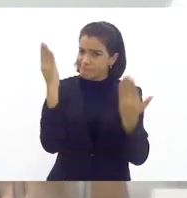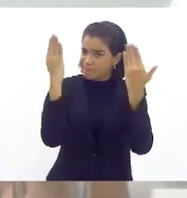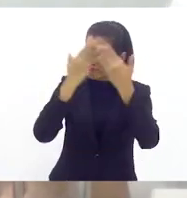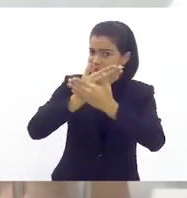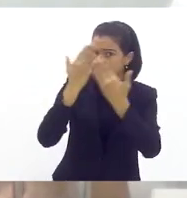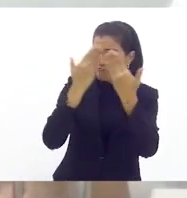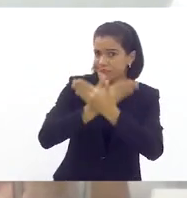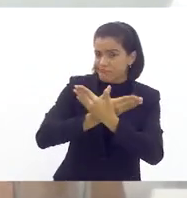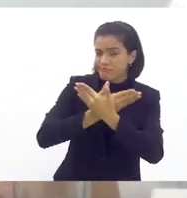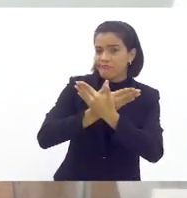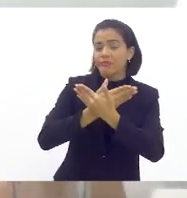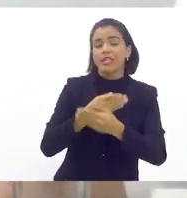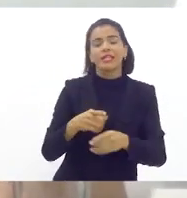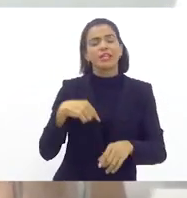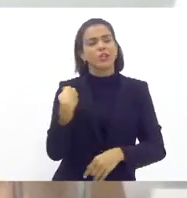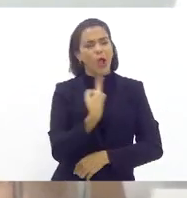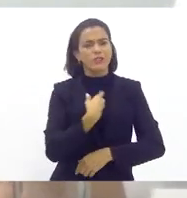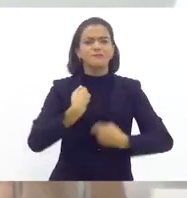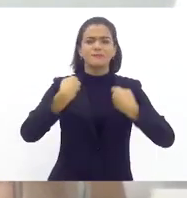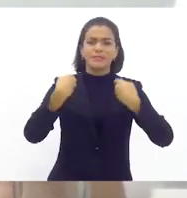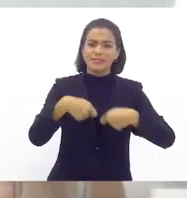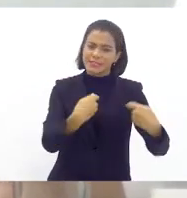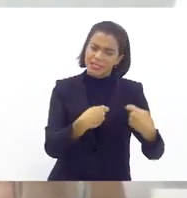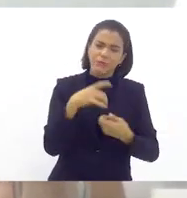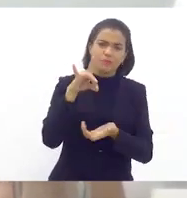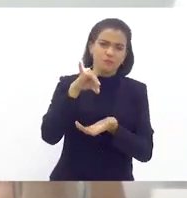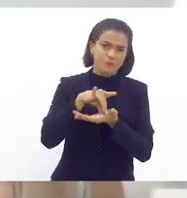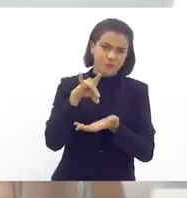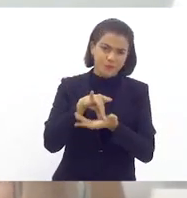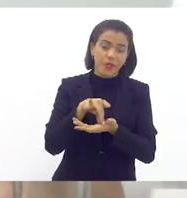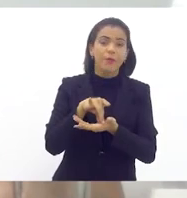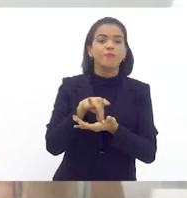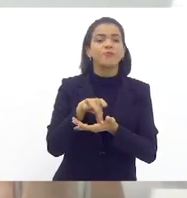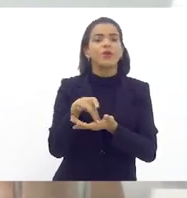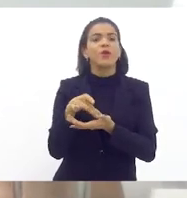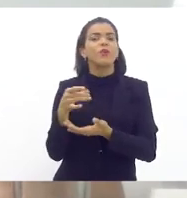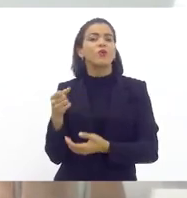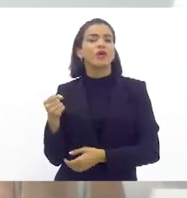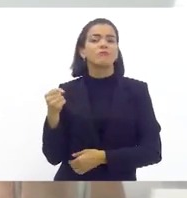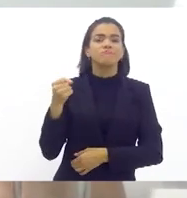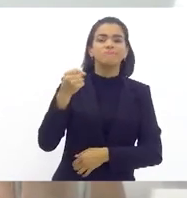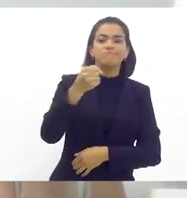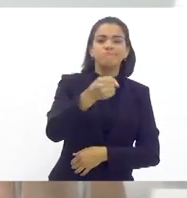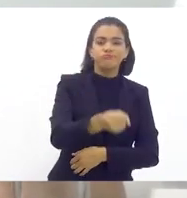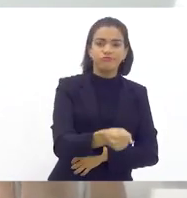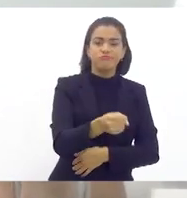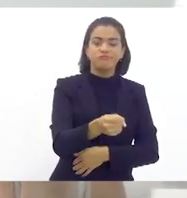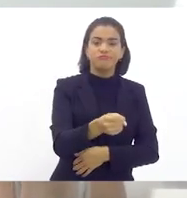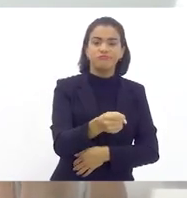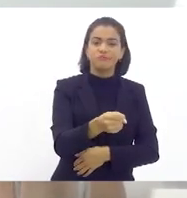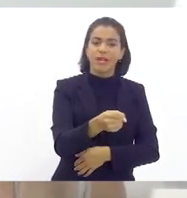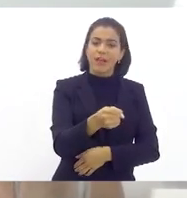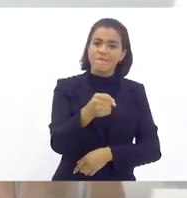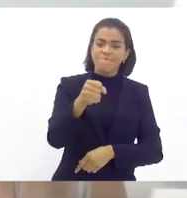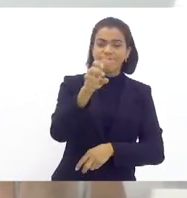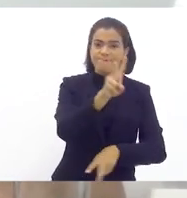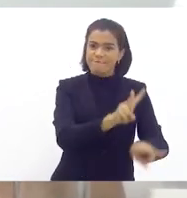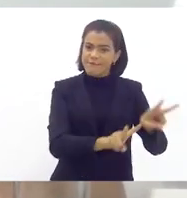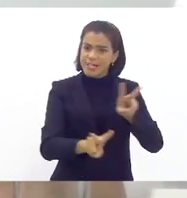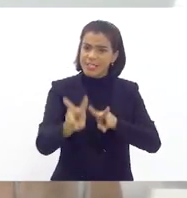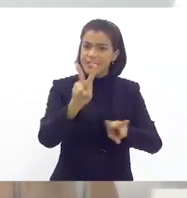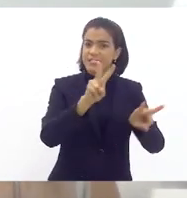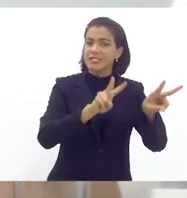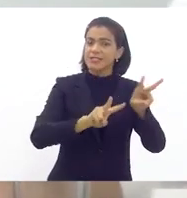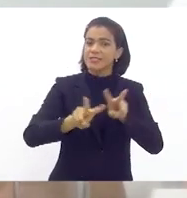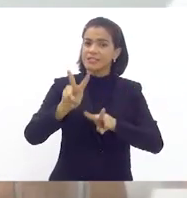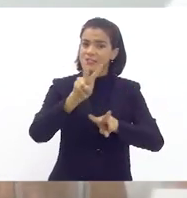e que nós precisamos realmente colocar para cima essas pessoas e